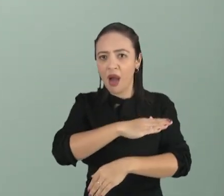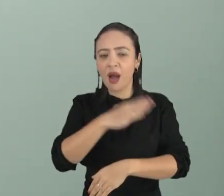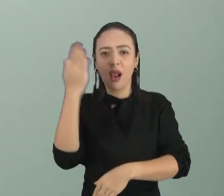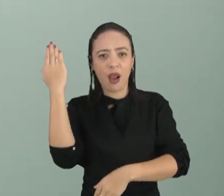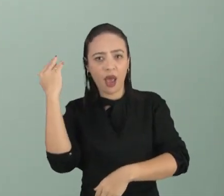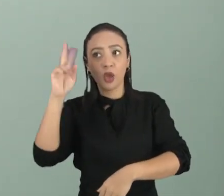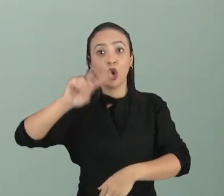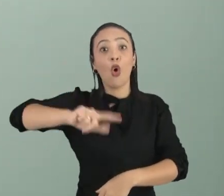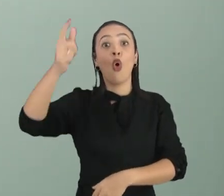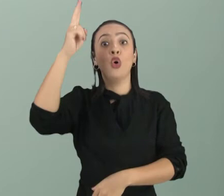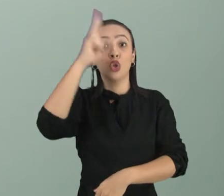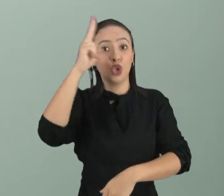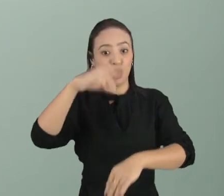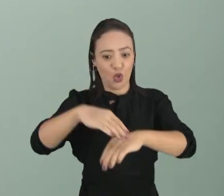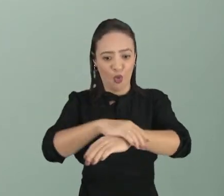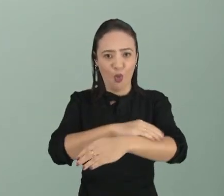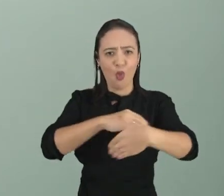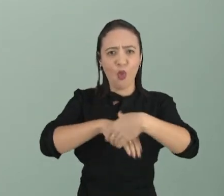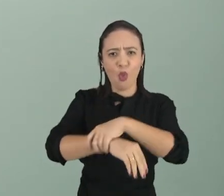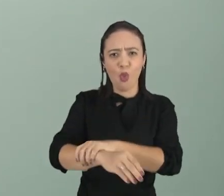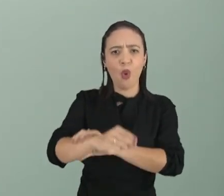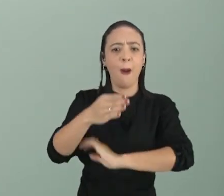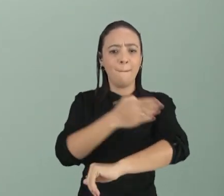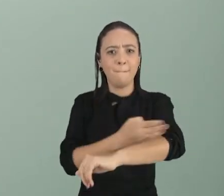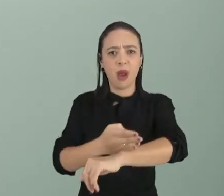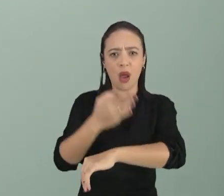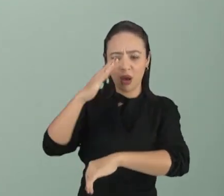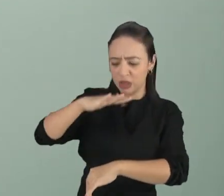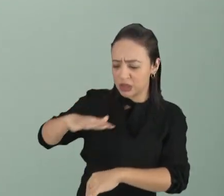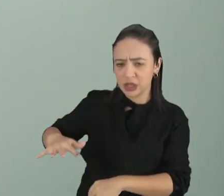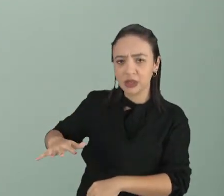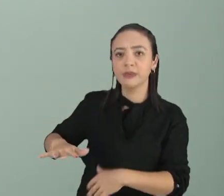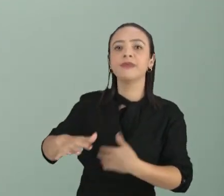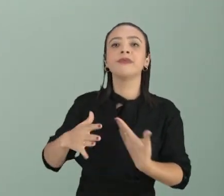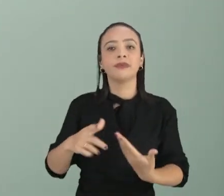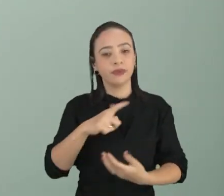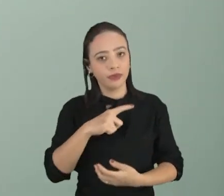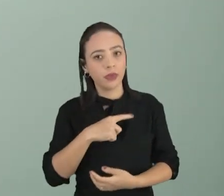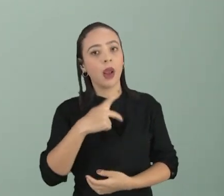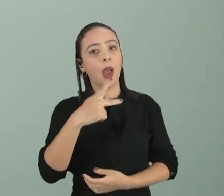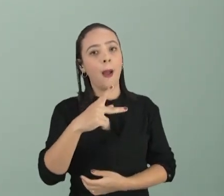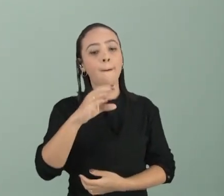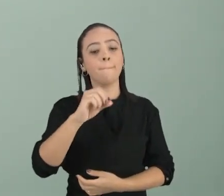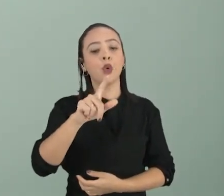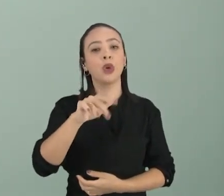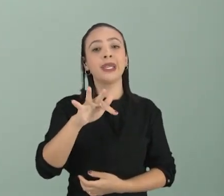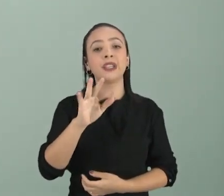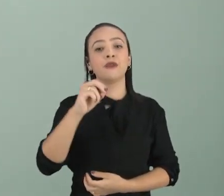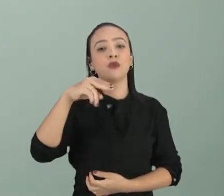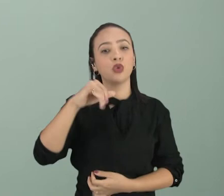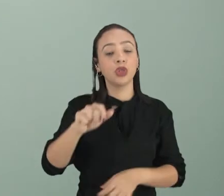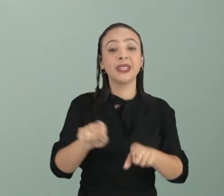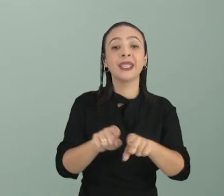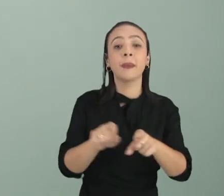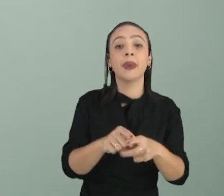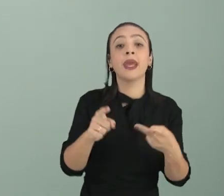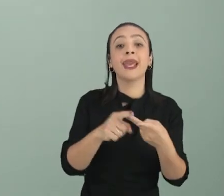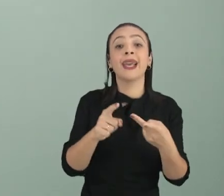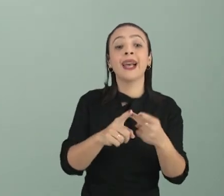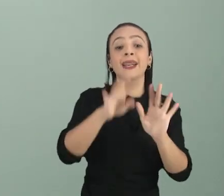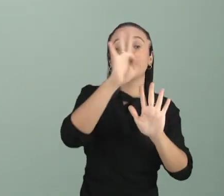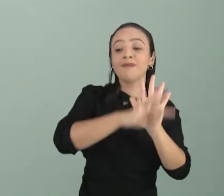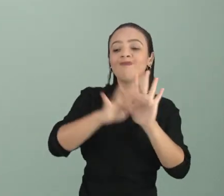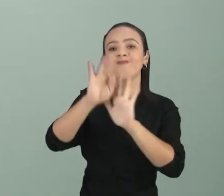Branca de Neve, então nós temos aí também a polifonia. Por isso que intertextualidade e polifonia